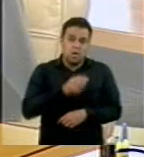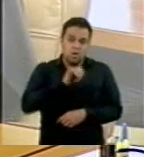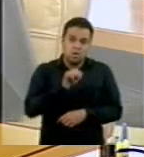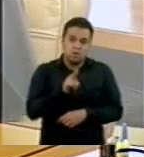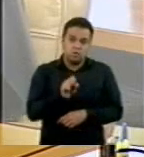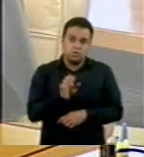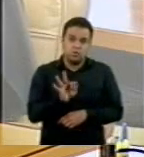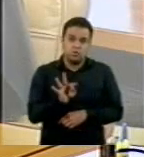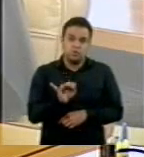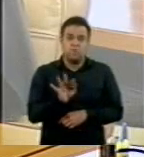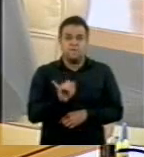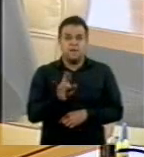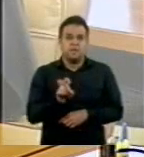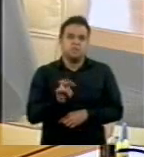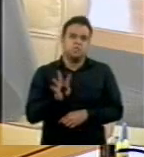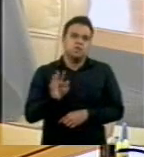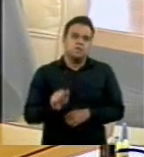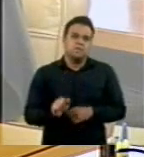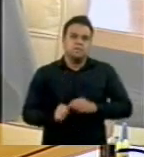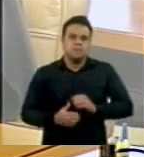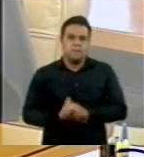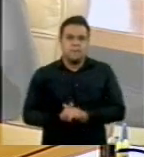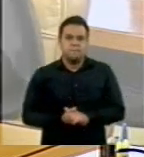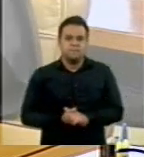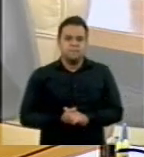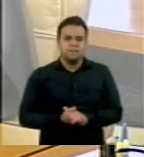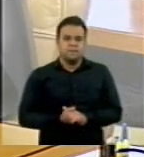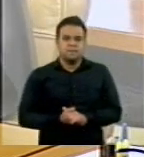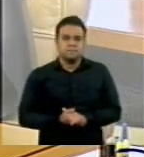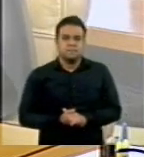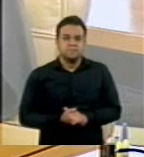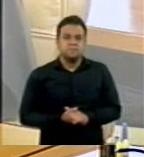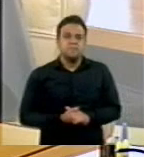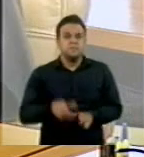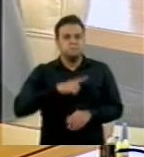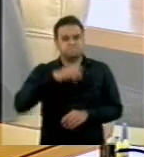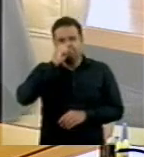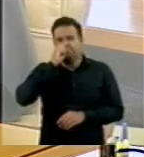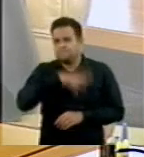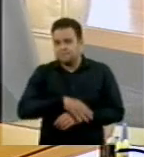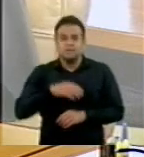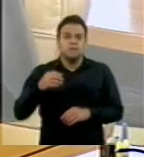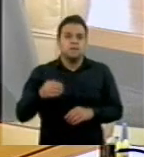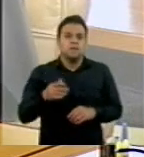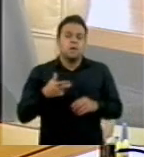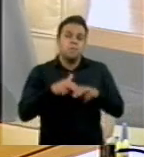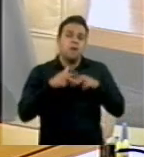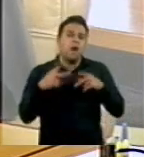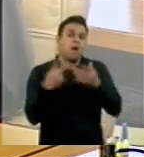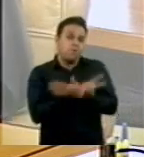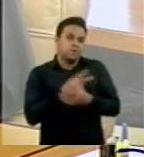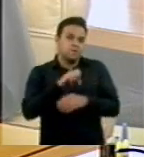moral para o que viriam ser atrocidades que foram, em seu nome,